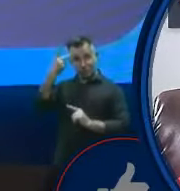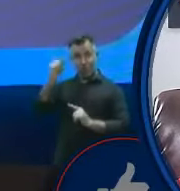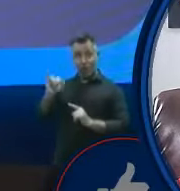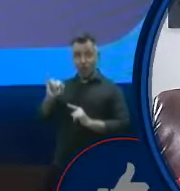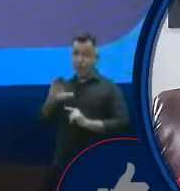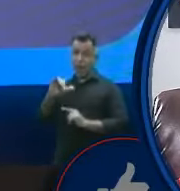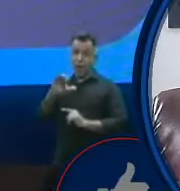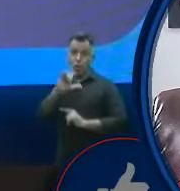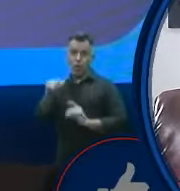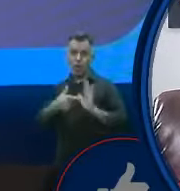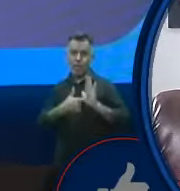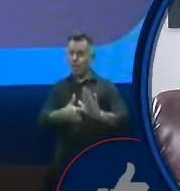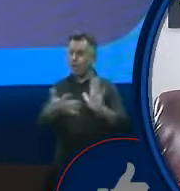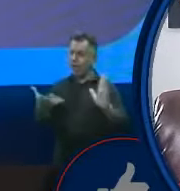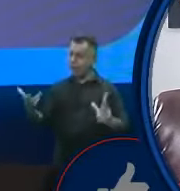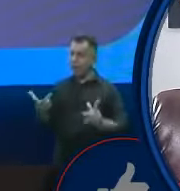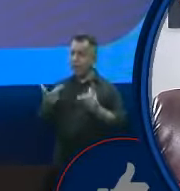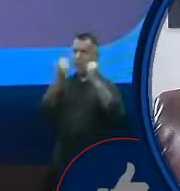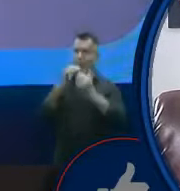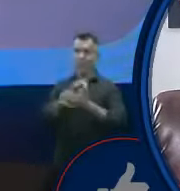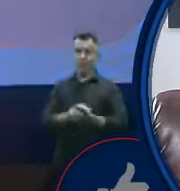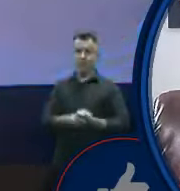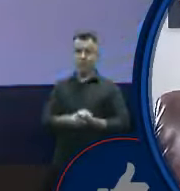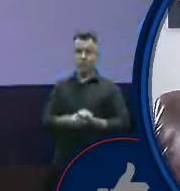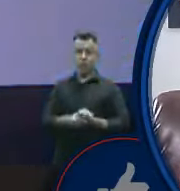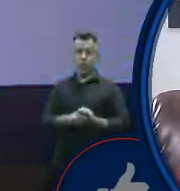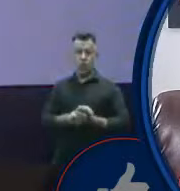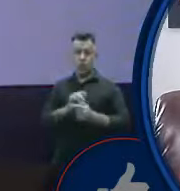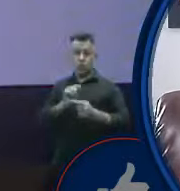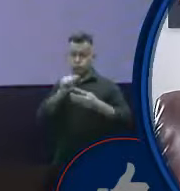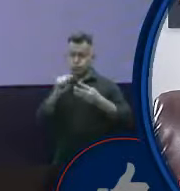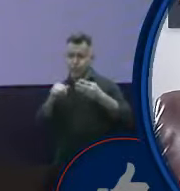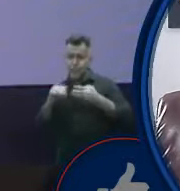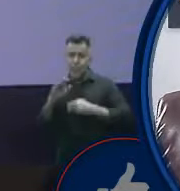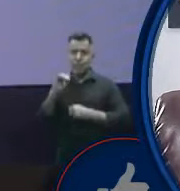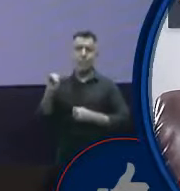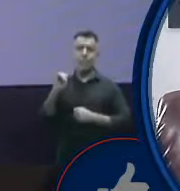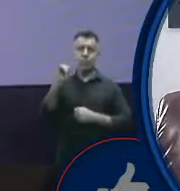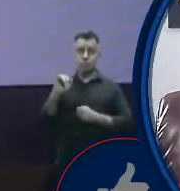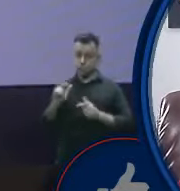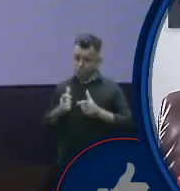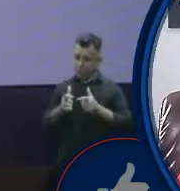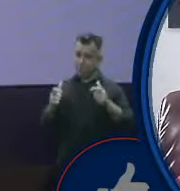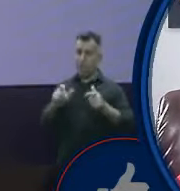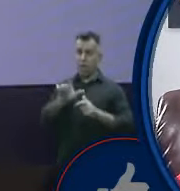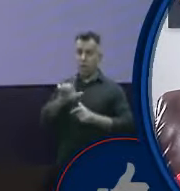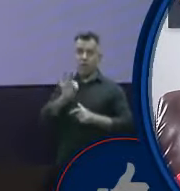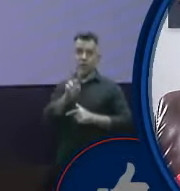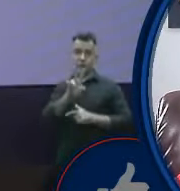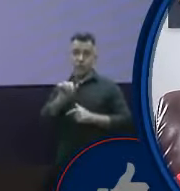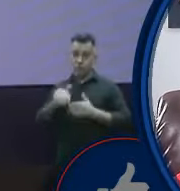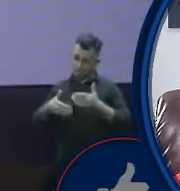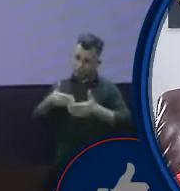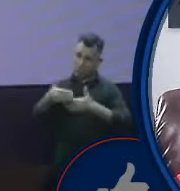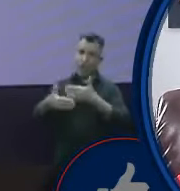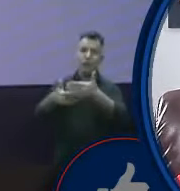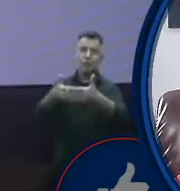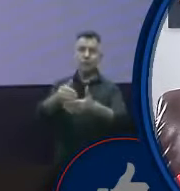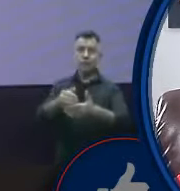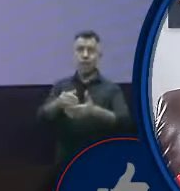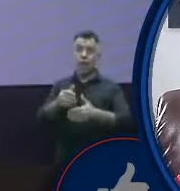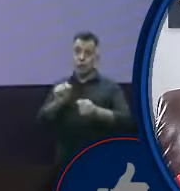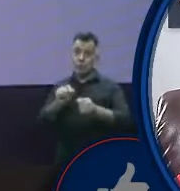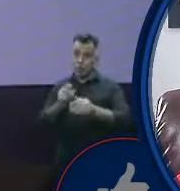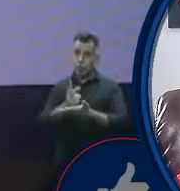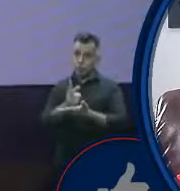Ilka apresentou é incrível. Um dos componentes mais importantes para aumentar o LTV é a recorrência. E para